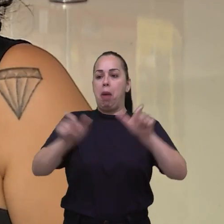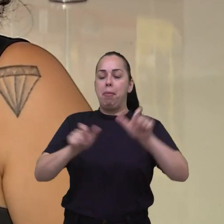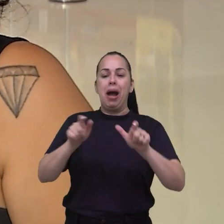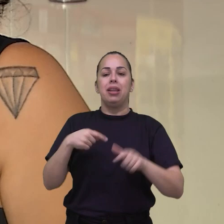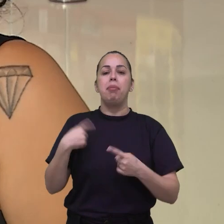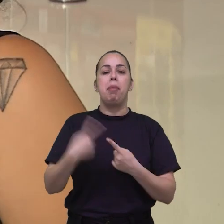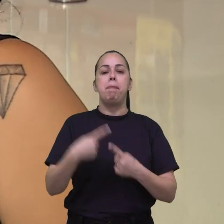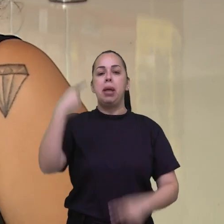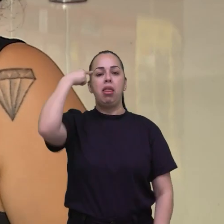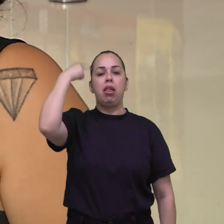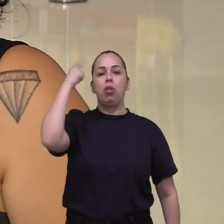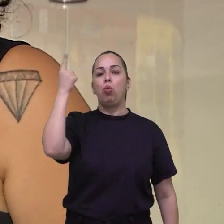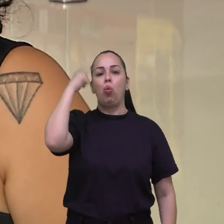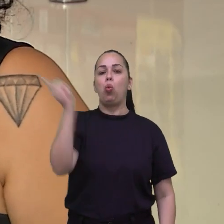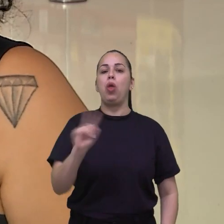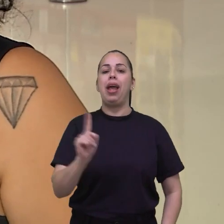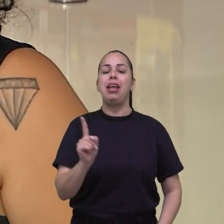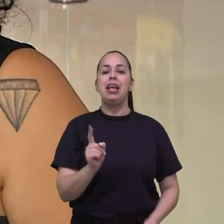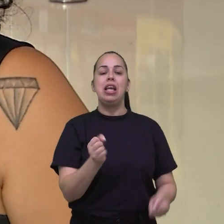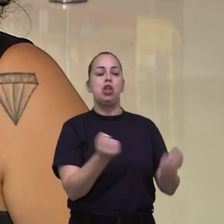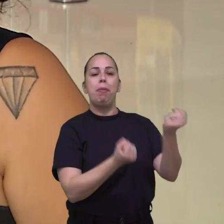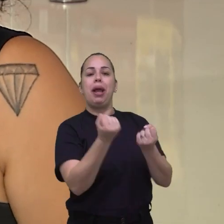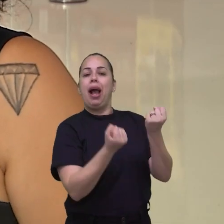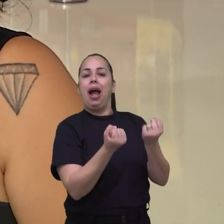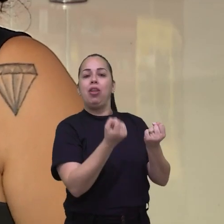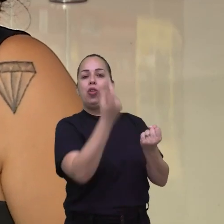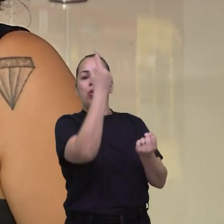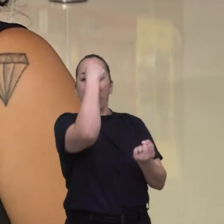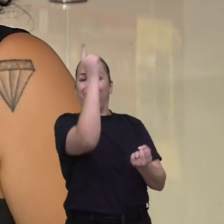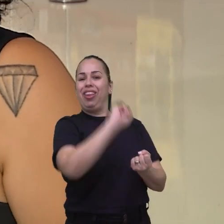taxadas disso, né? De não entender de carro. Mas hoje em dia,